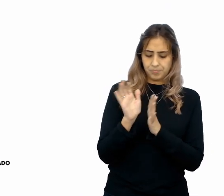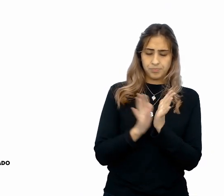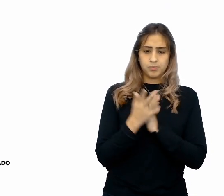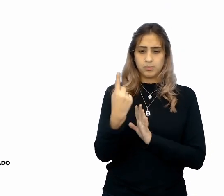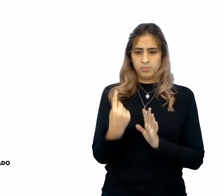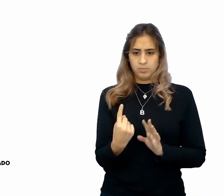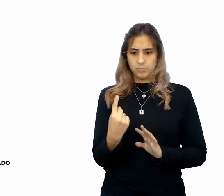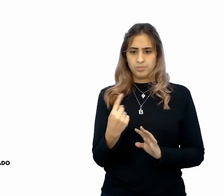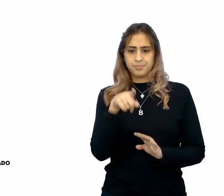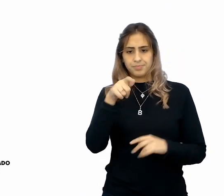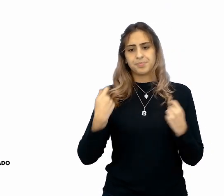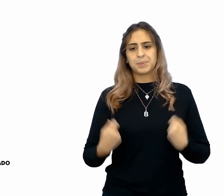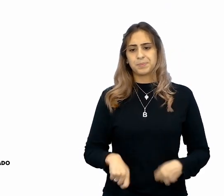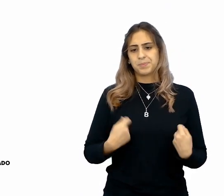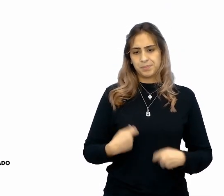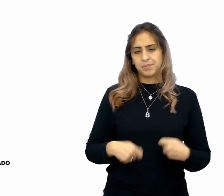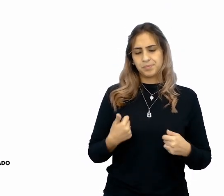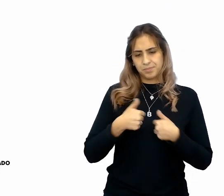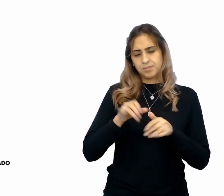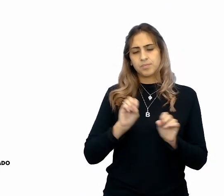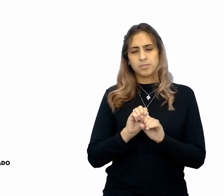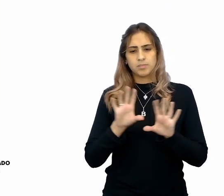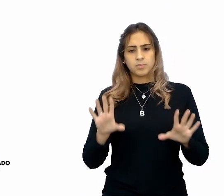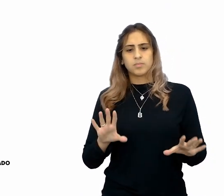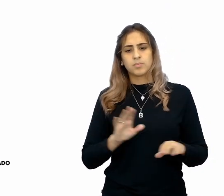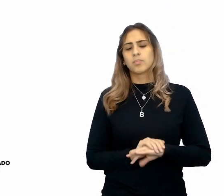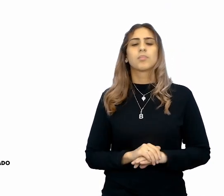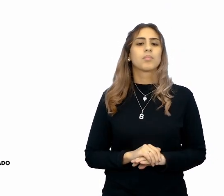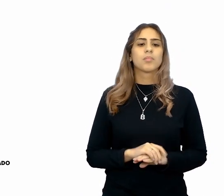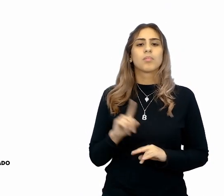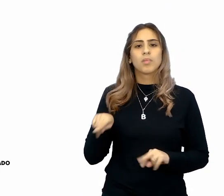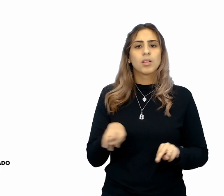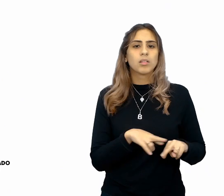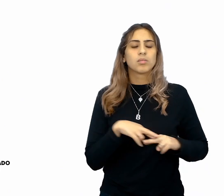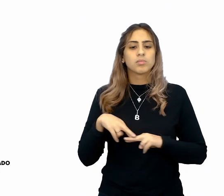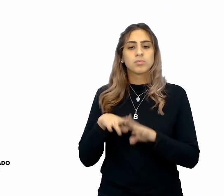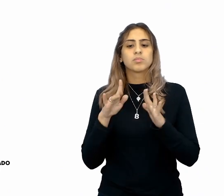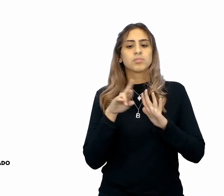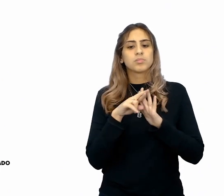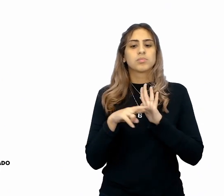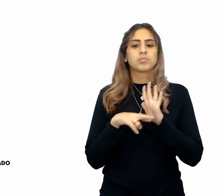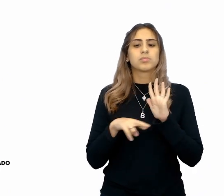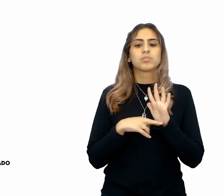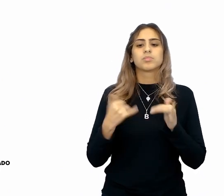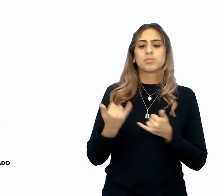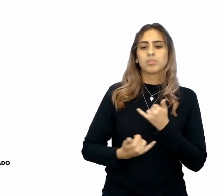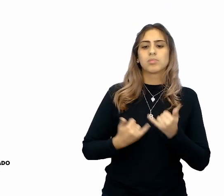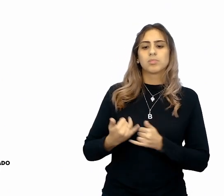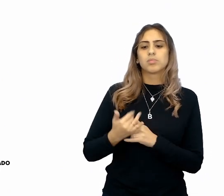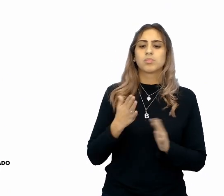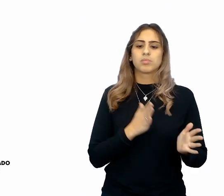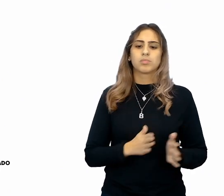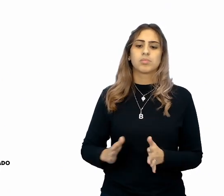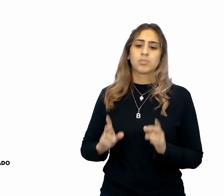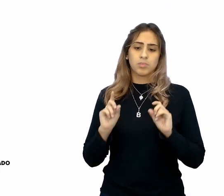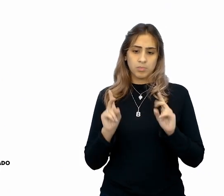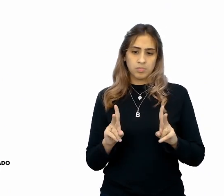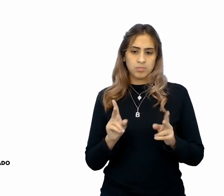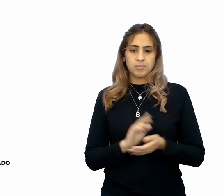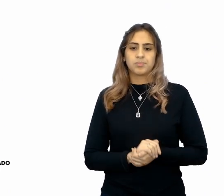1, ela precisa estar clara, que é revisar as regras dos jogos produzidos.